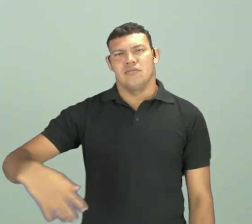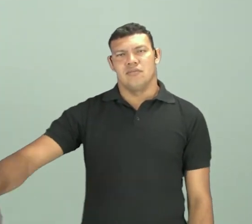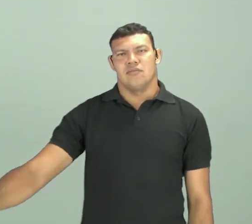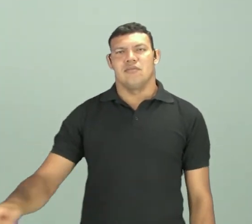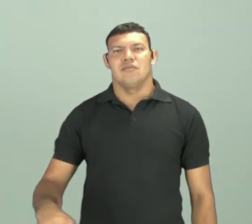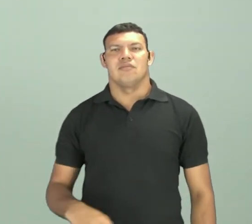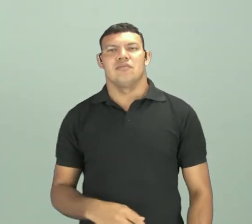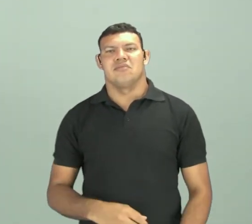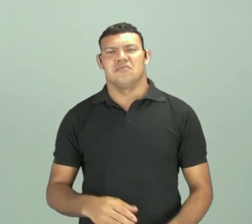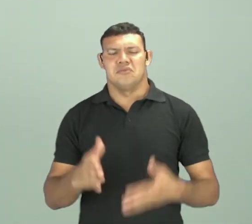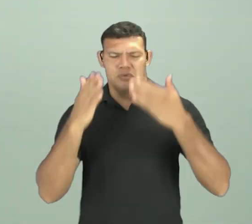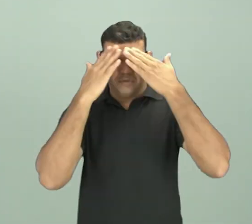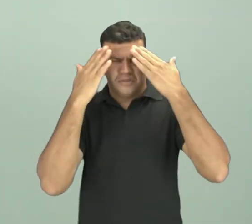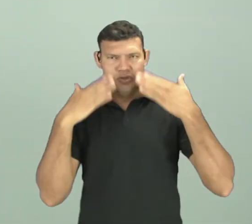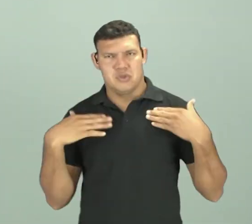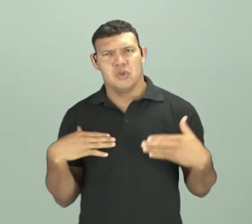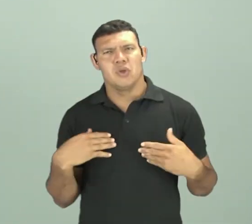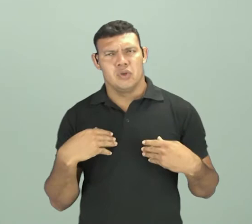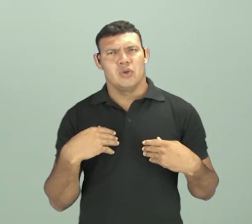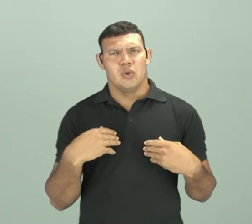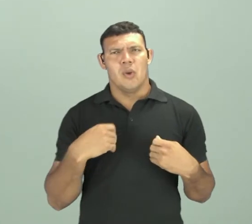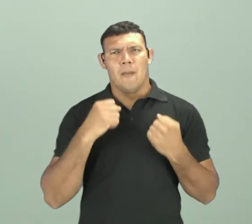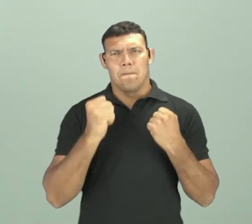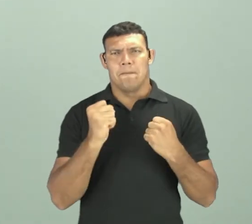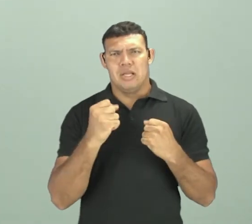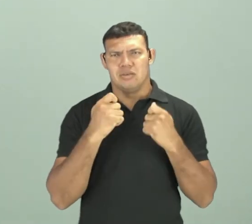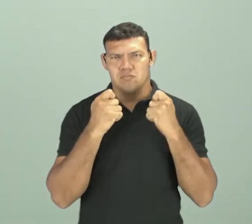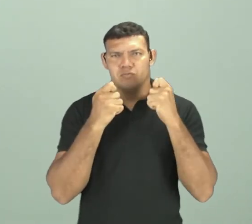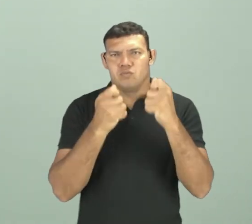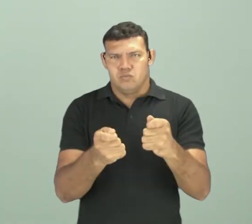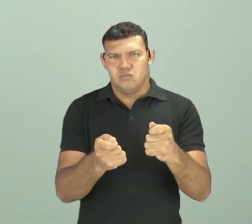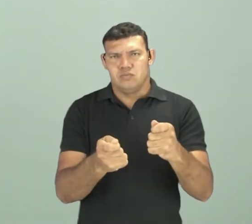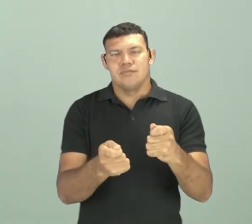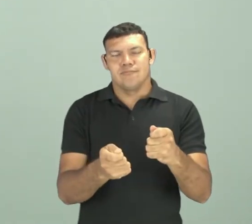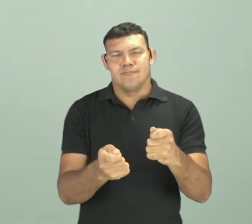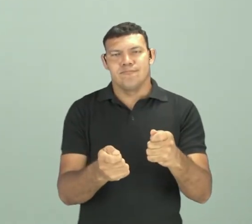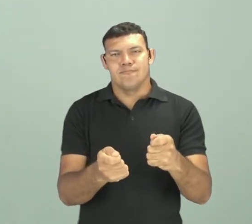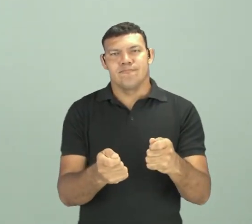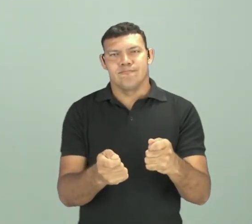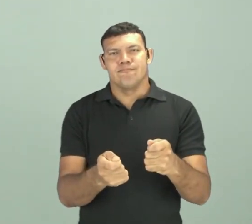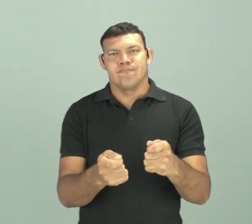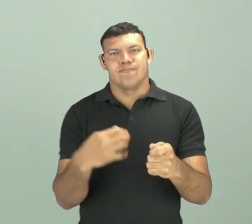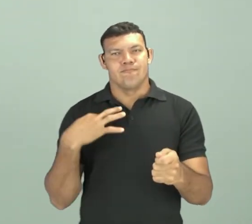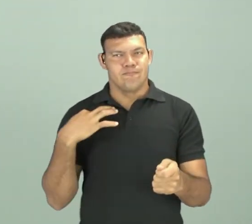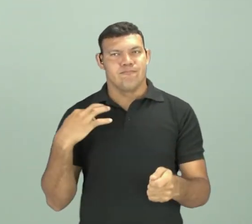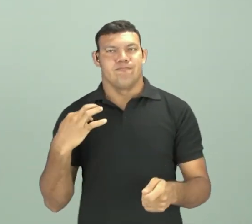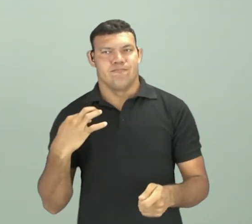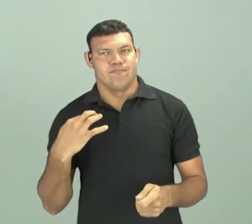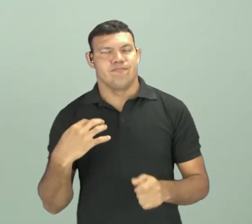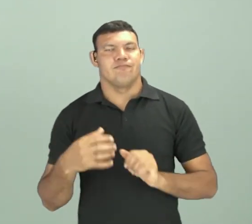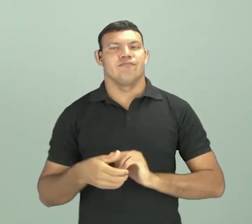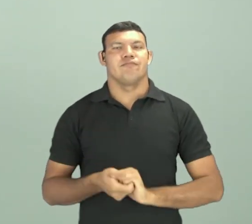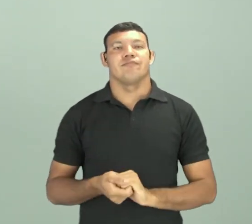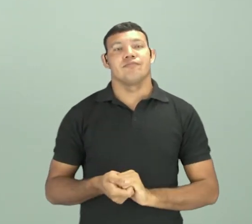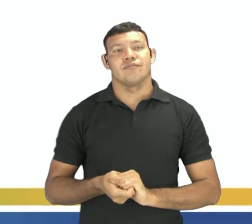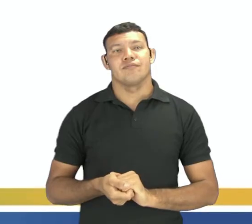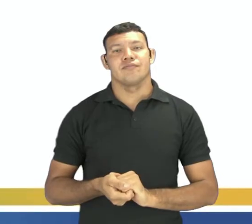corpo, que você consegue controlar, isso é uma contração voluntária.